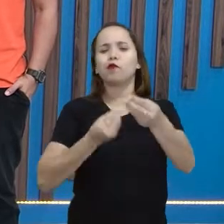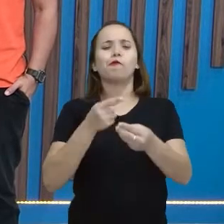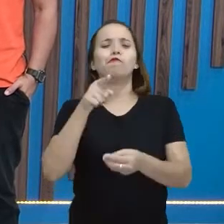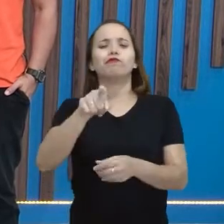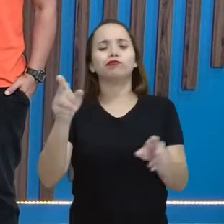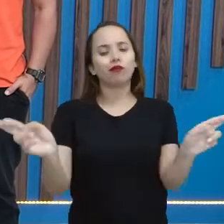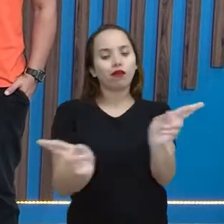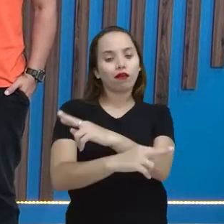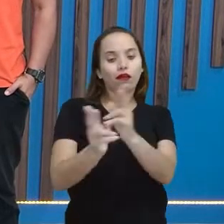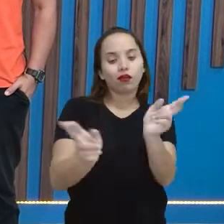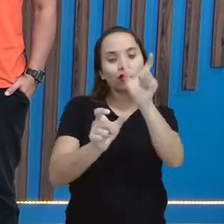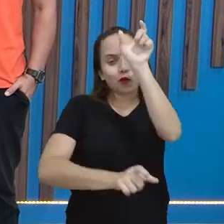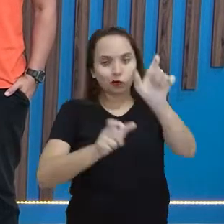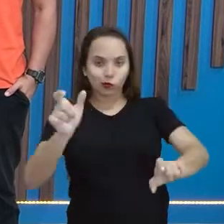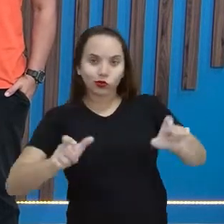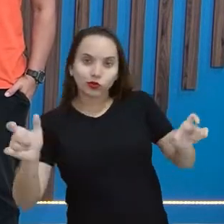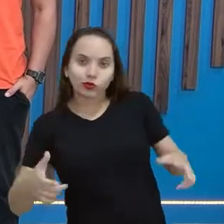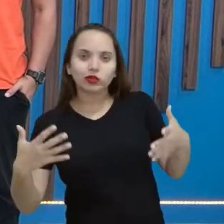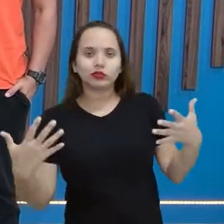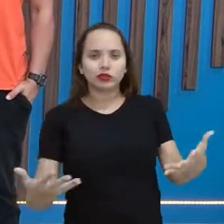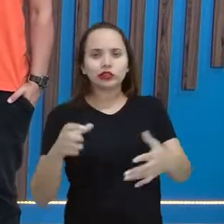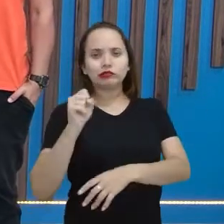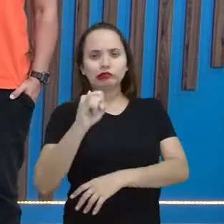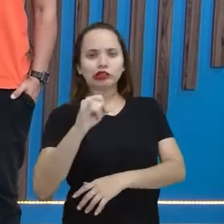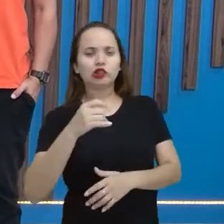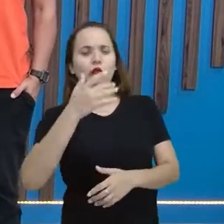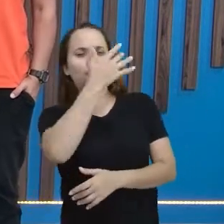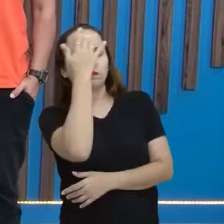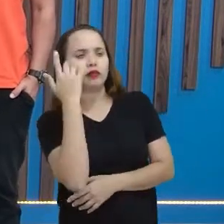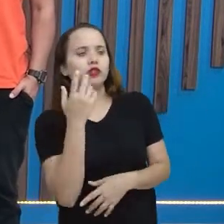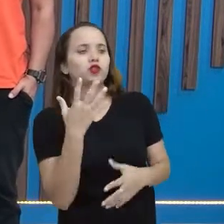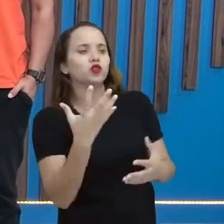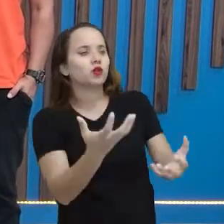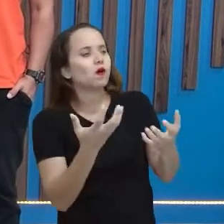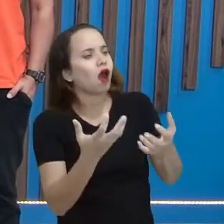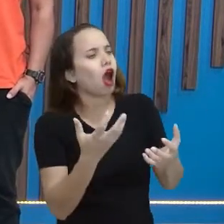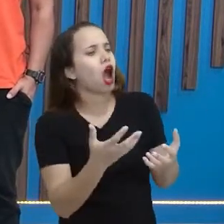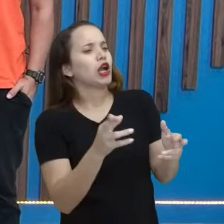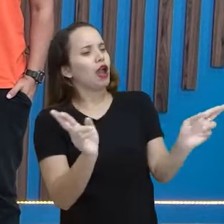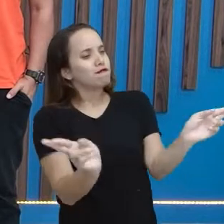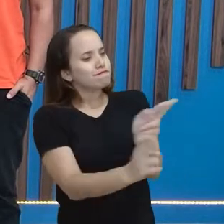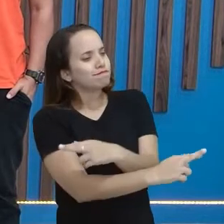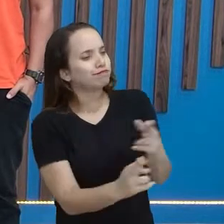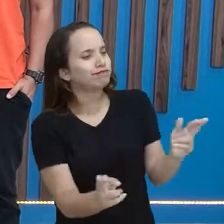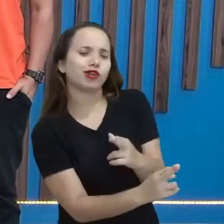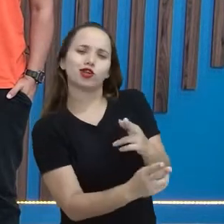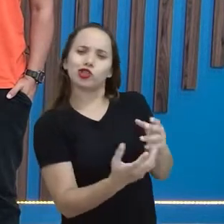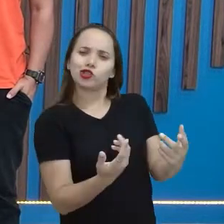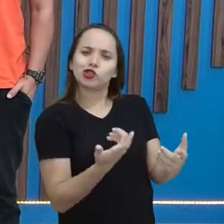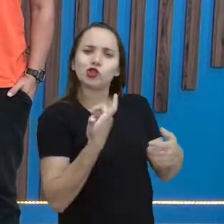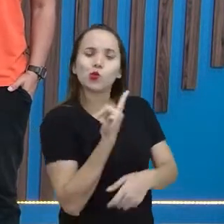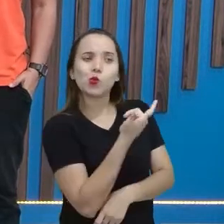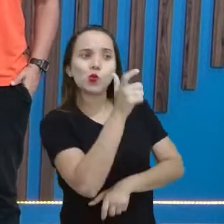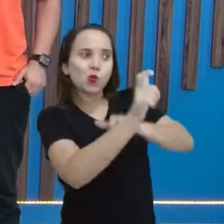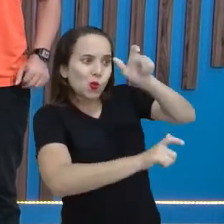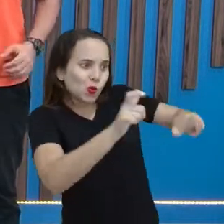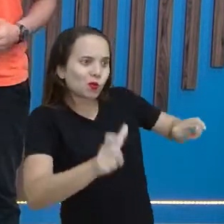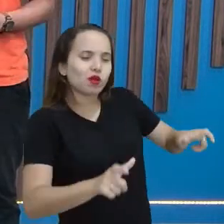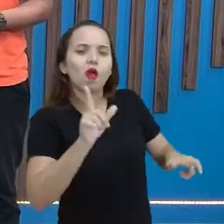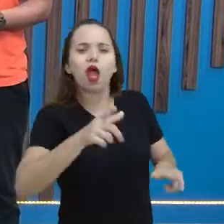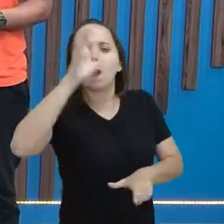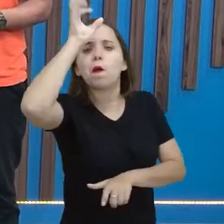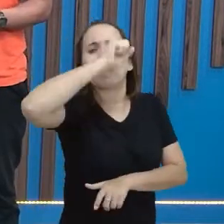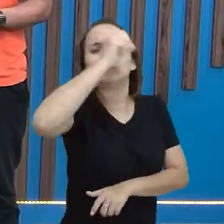Então, a forma como as pessoas resolvem se envolver afetivamente com outras pessoas, gente, são aprendizados que se tem no